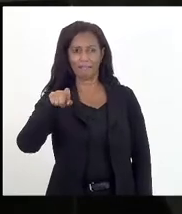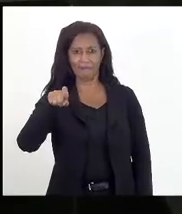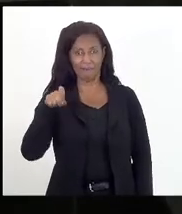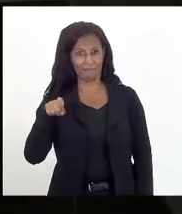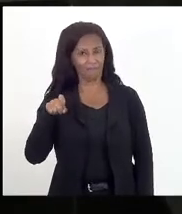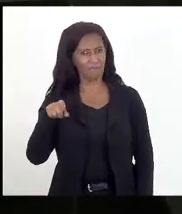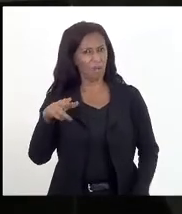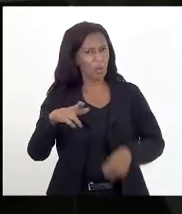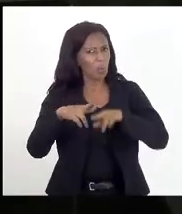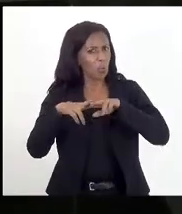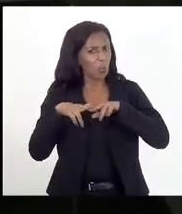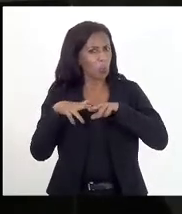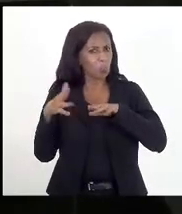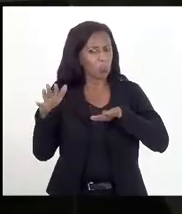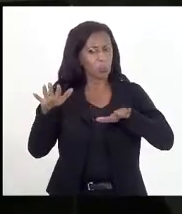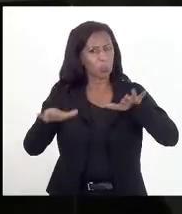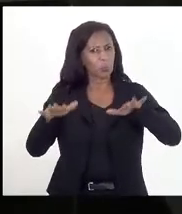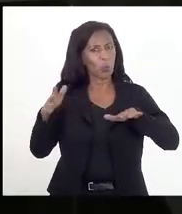ambos